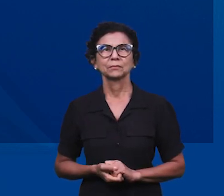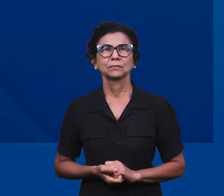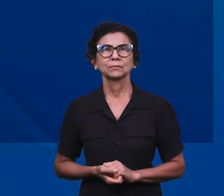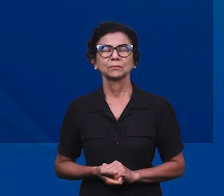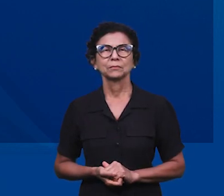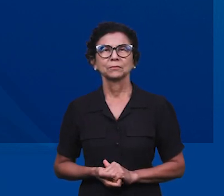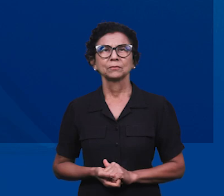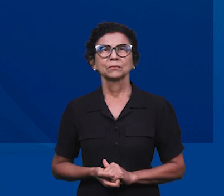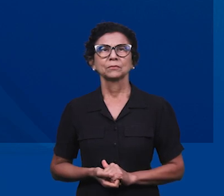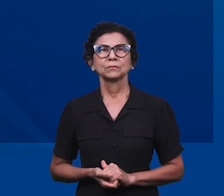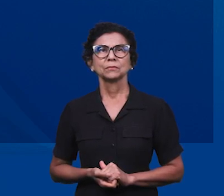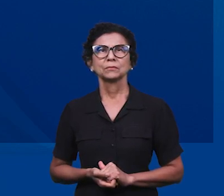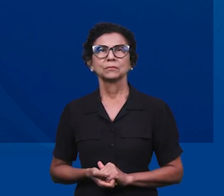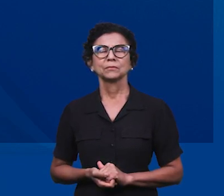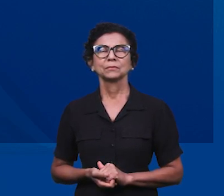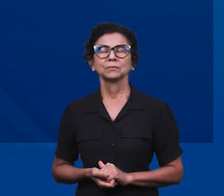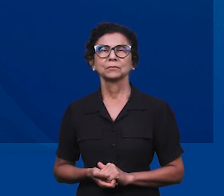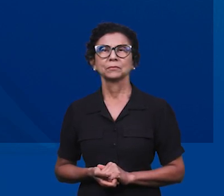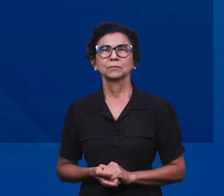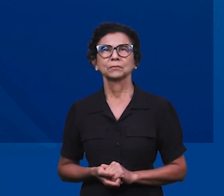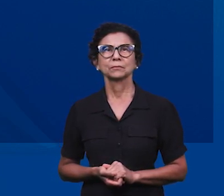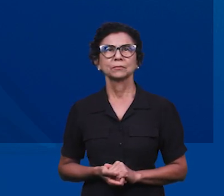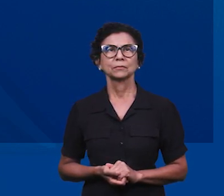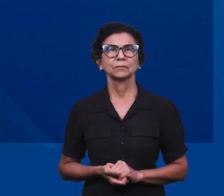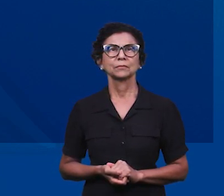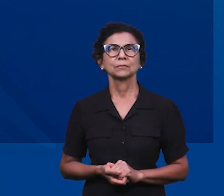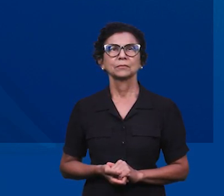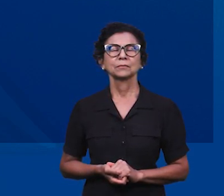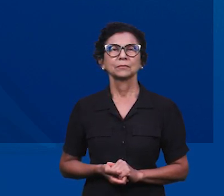Jesus também. Como é que você ora? Vai, faz aí.